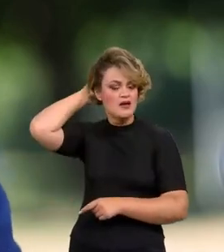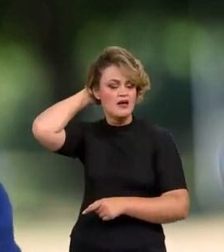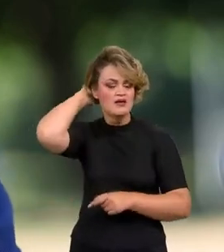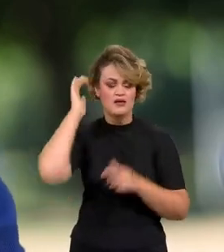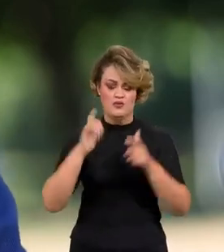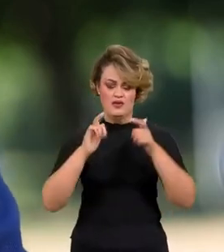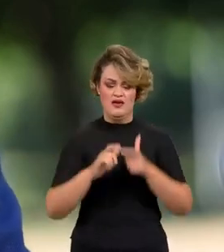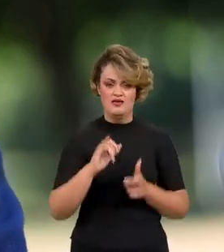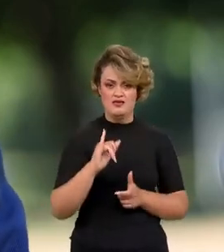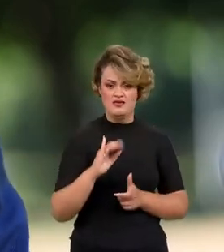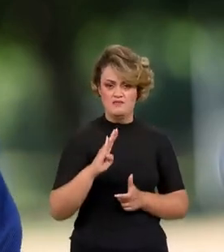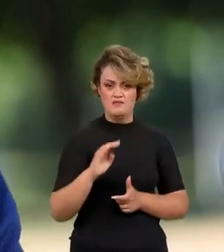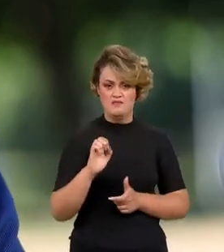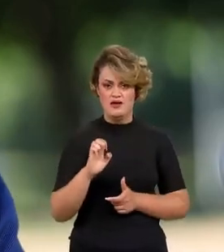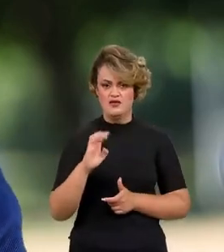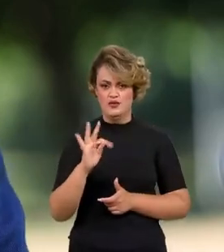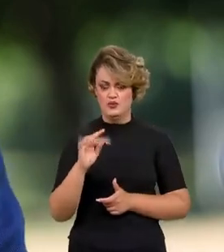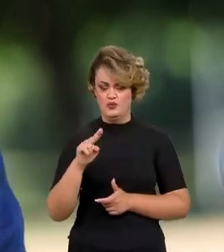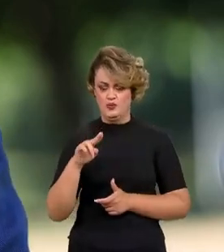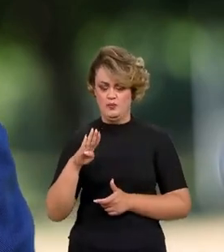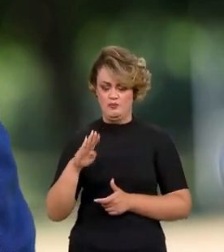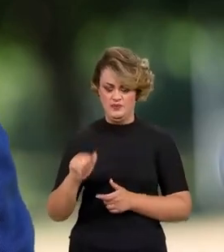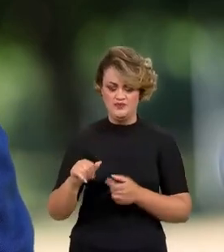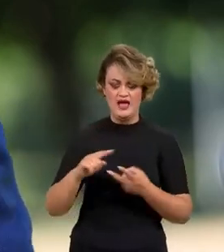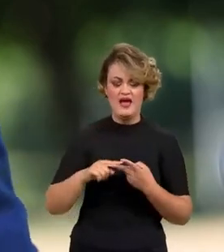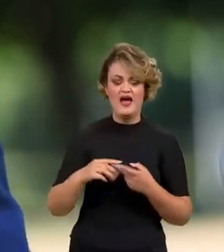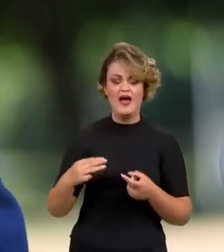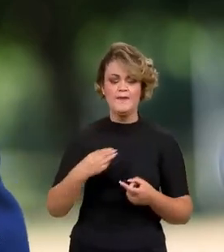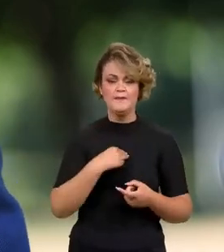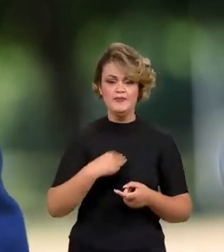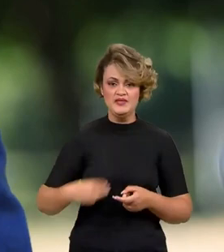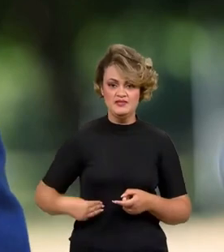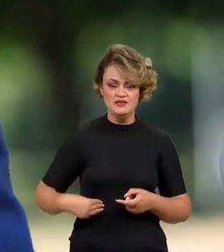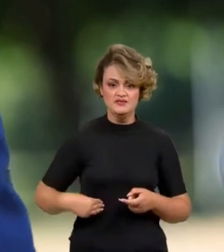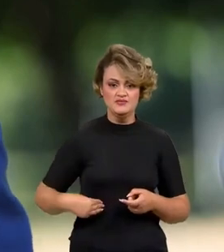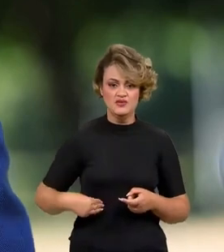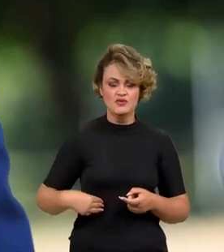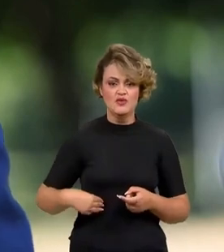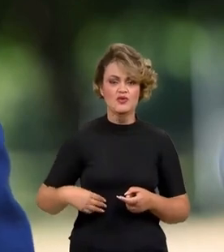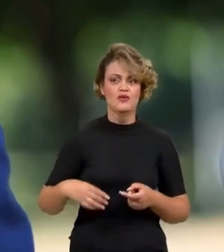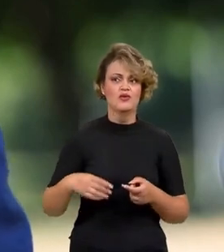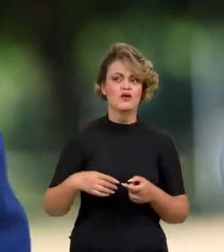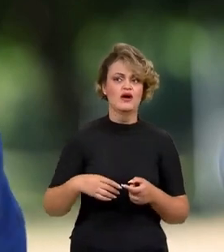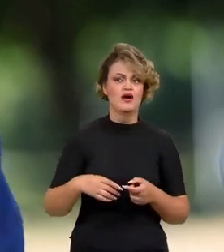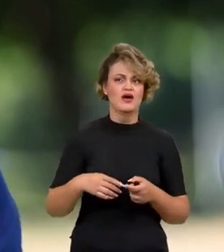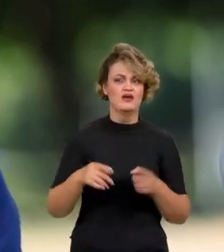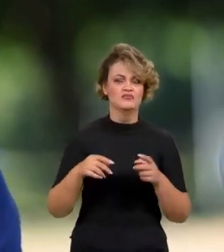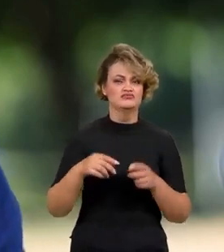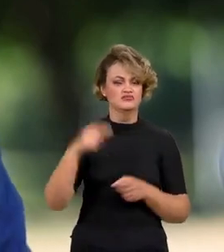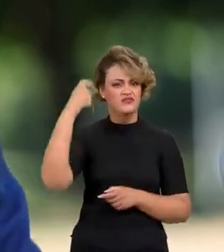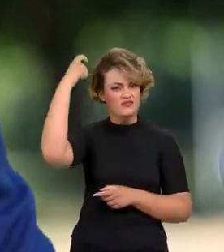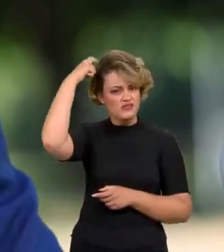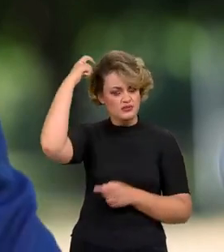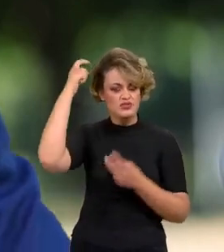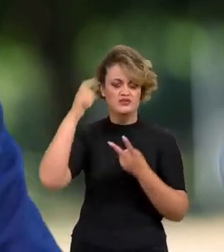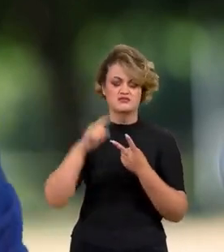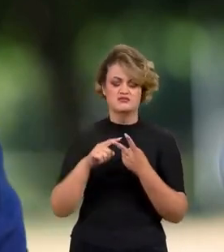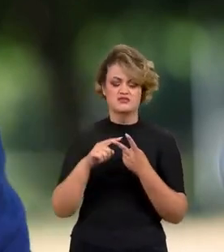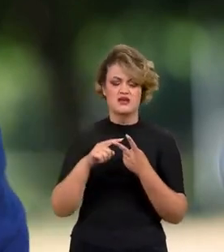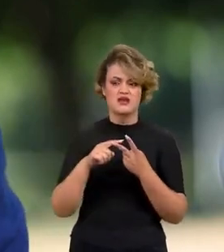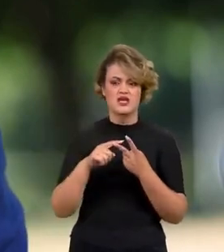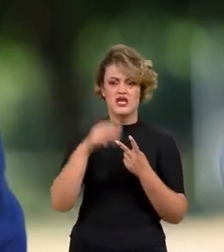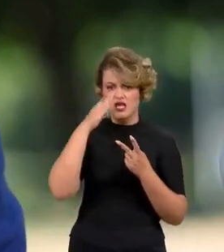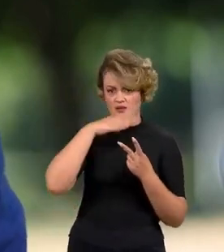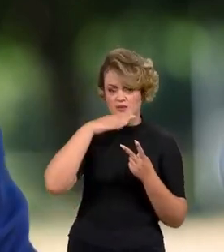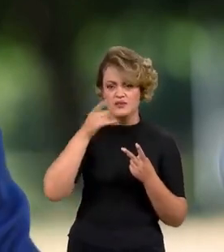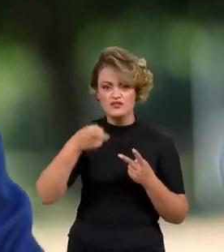e o ministro Valdir da da Integração estava em Santa Catarina no Rio Grande do Sul ou seja e eu quero mais